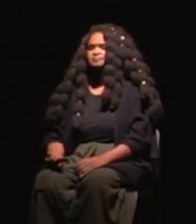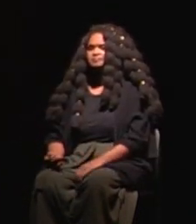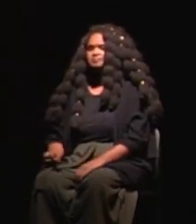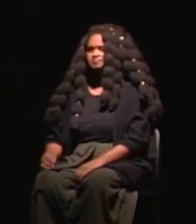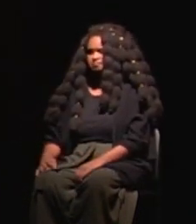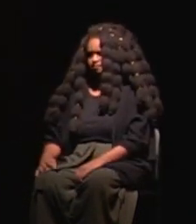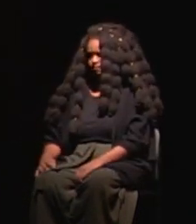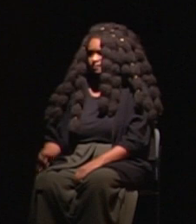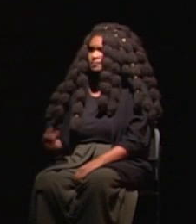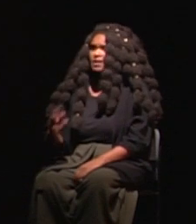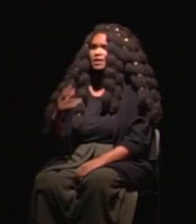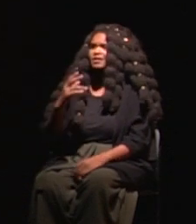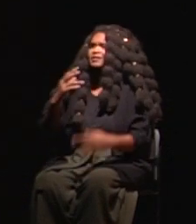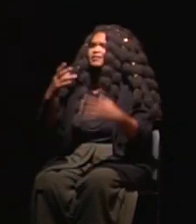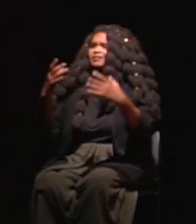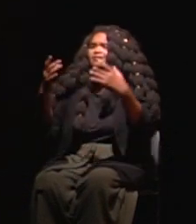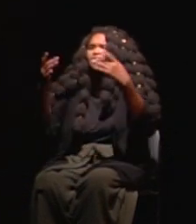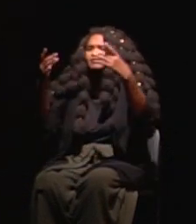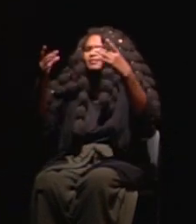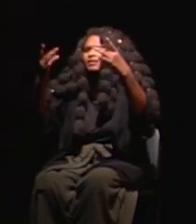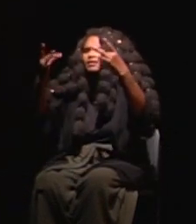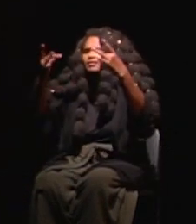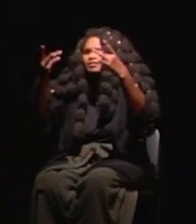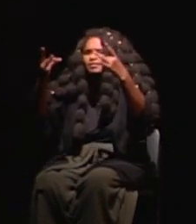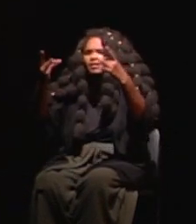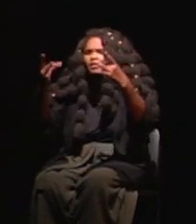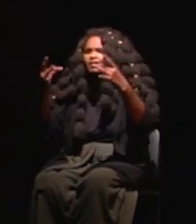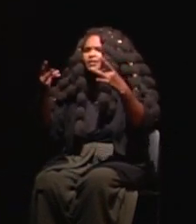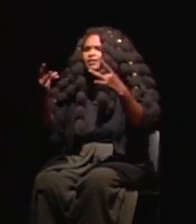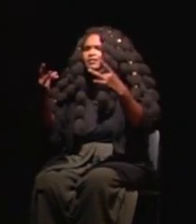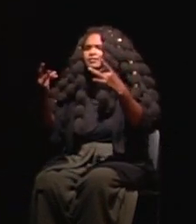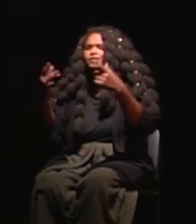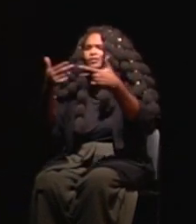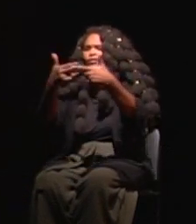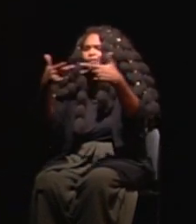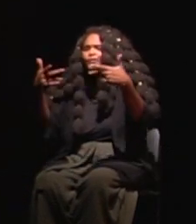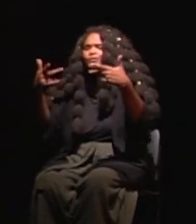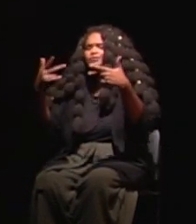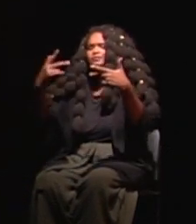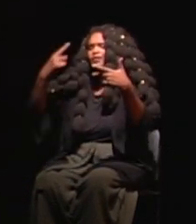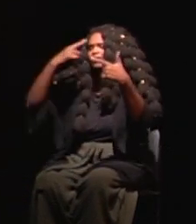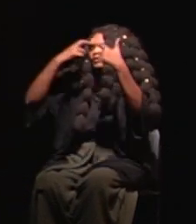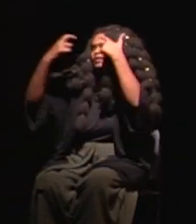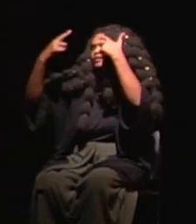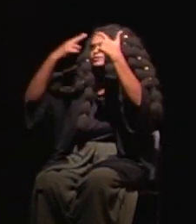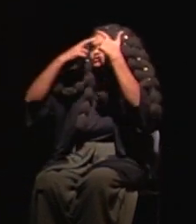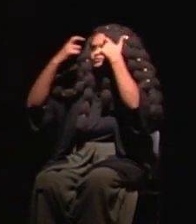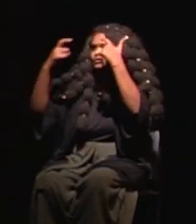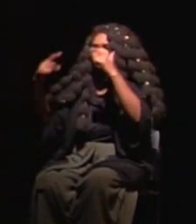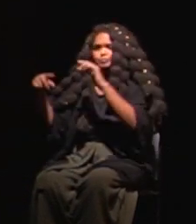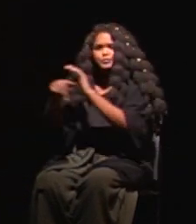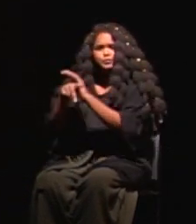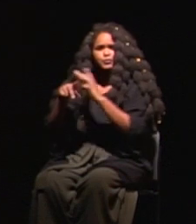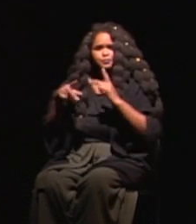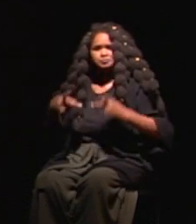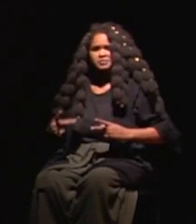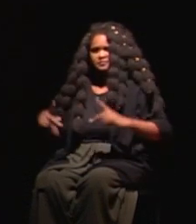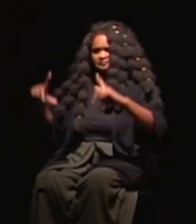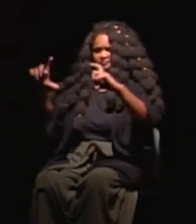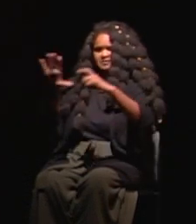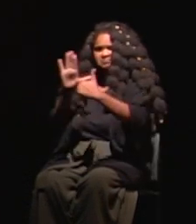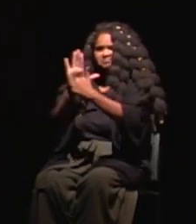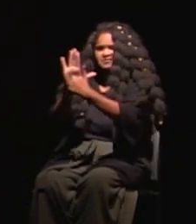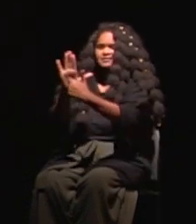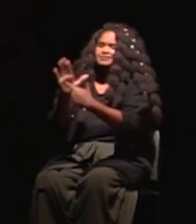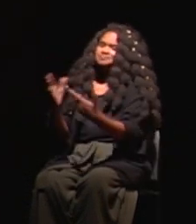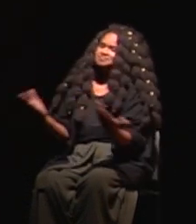Quer miudeza mais incrível da criatividade humana que essa fotografia?